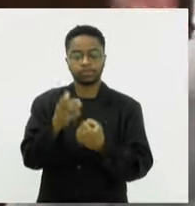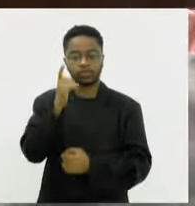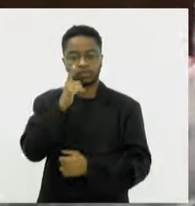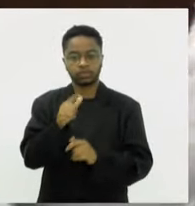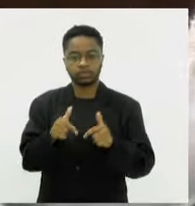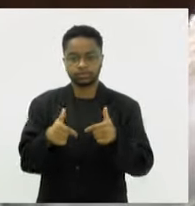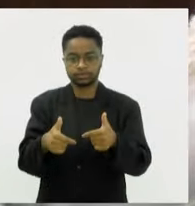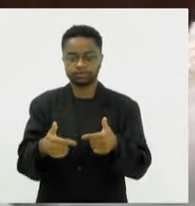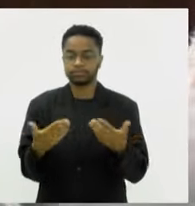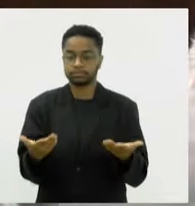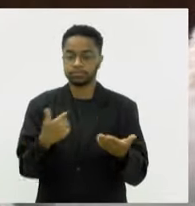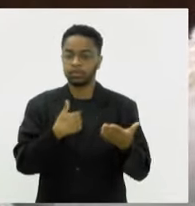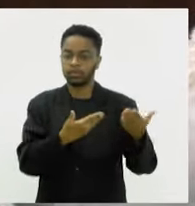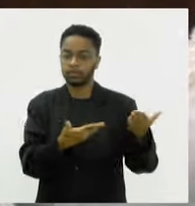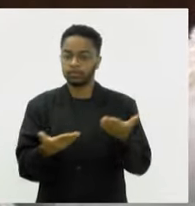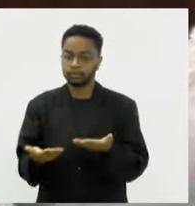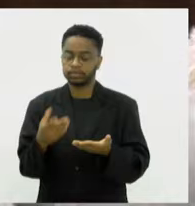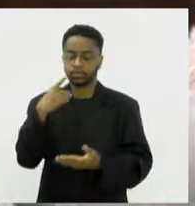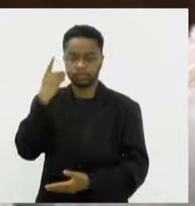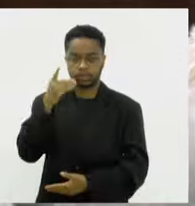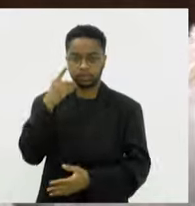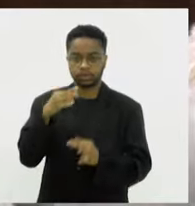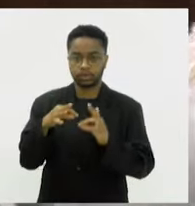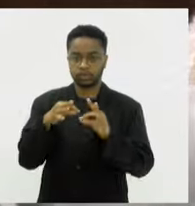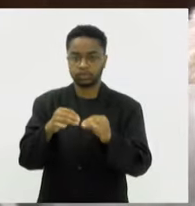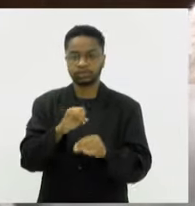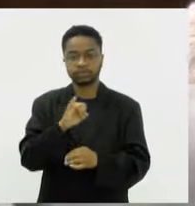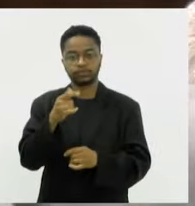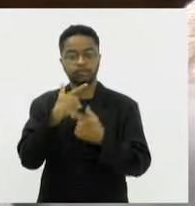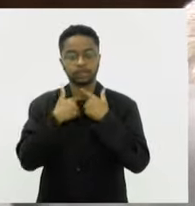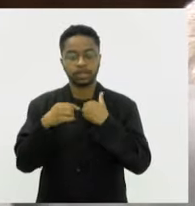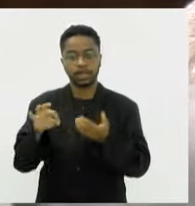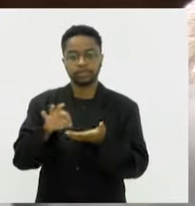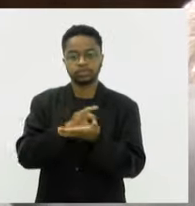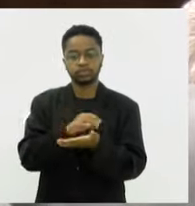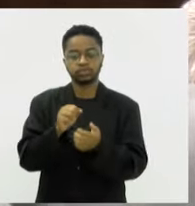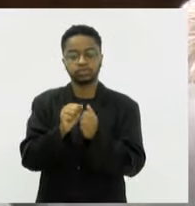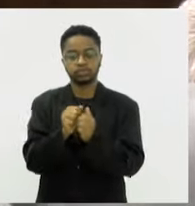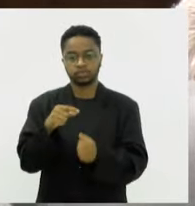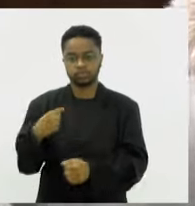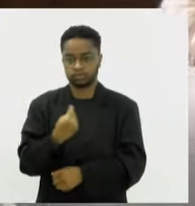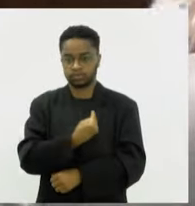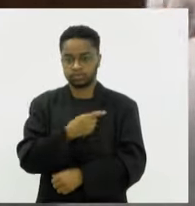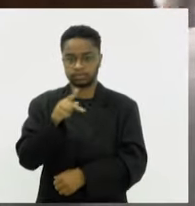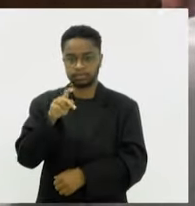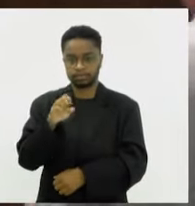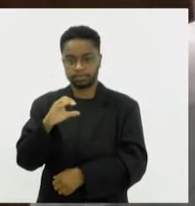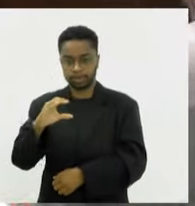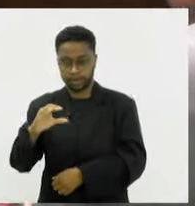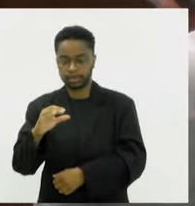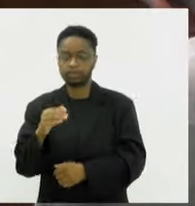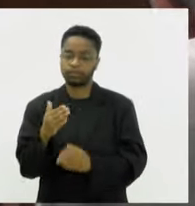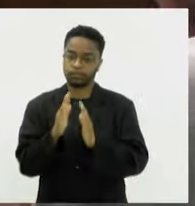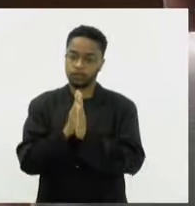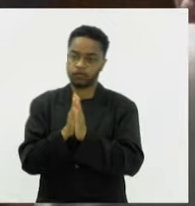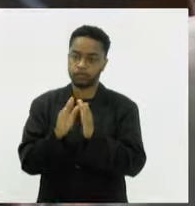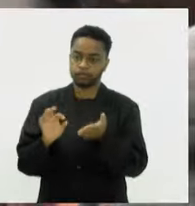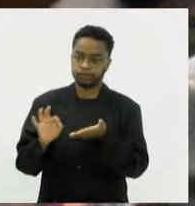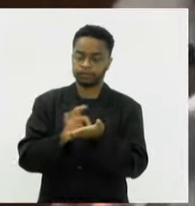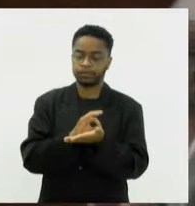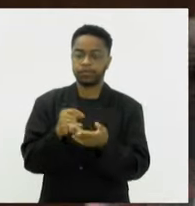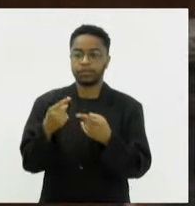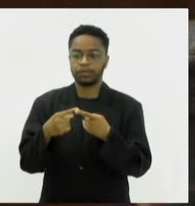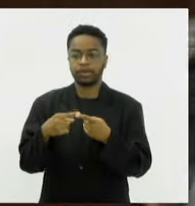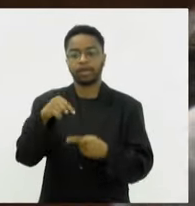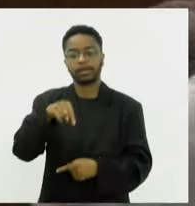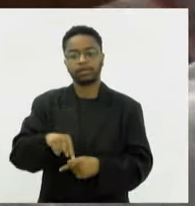aos deputados e às deputadas que quiserem assinar conosco essa PEC, que assim o façam, porque essa Casa Legislativa